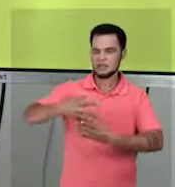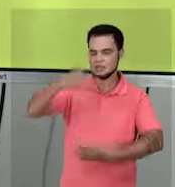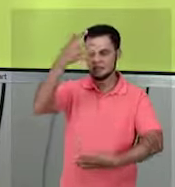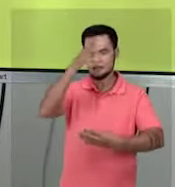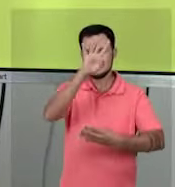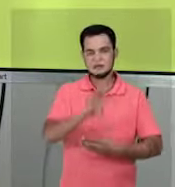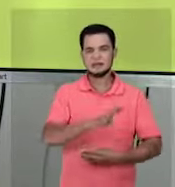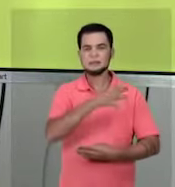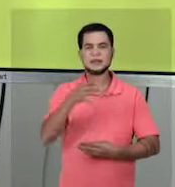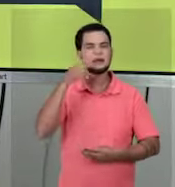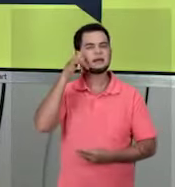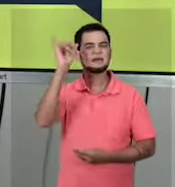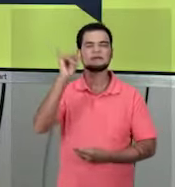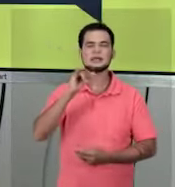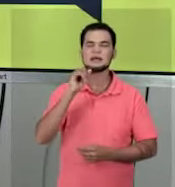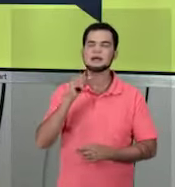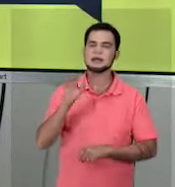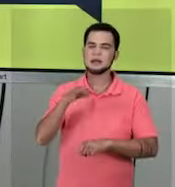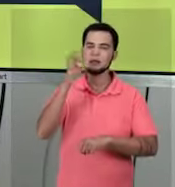do mosquito dentro